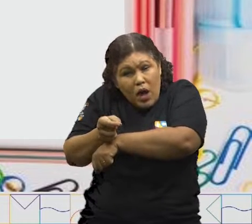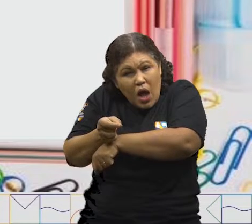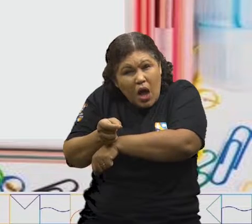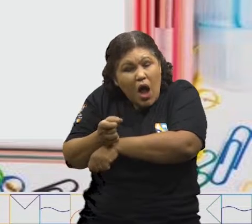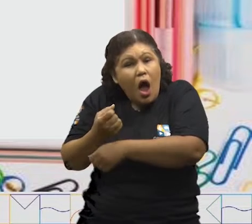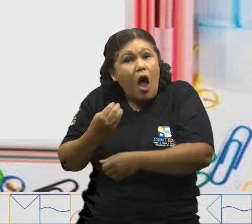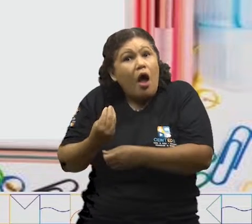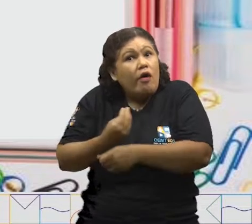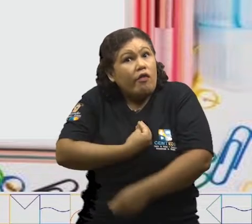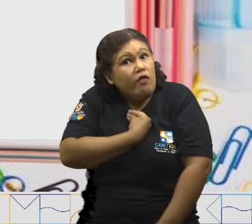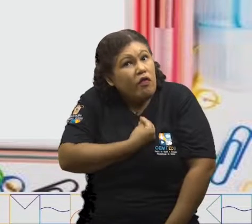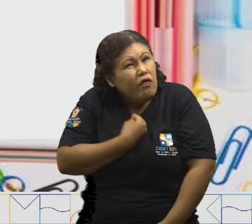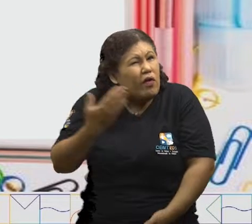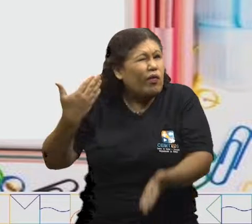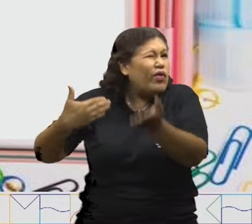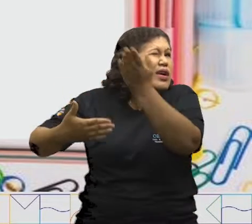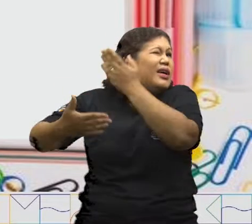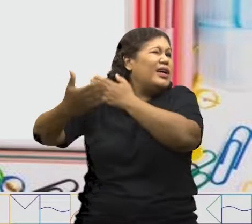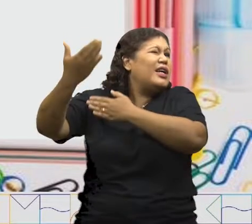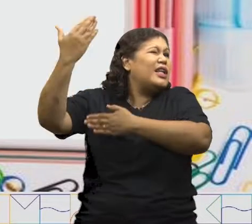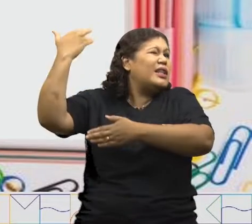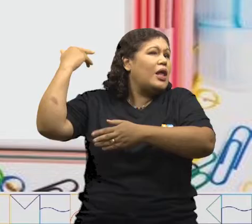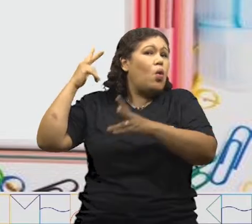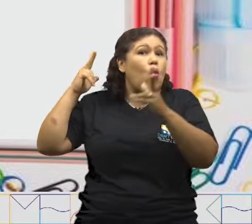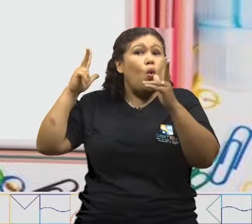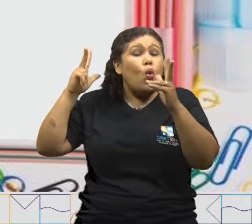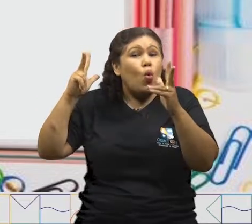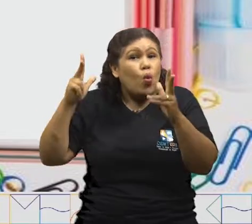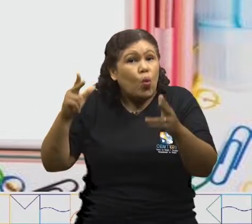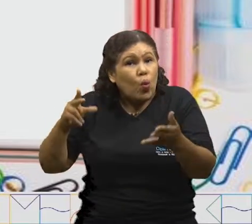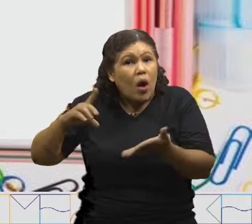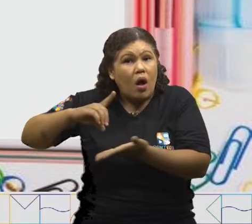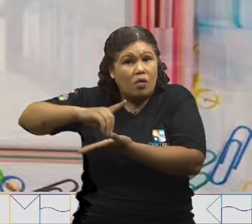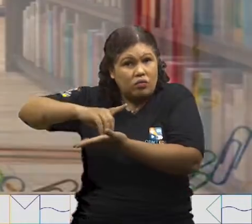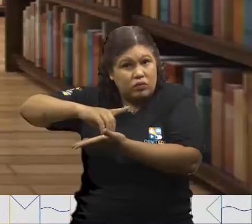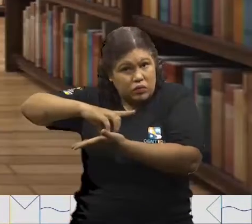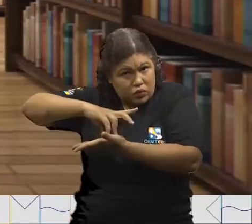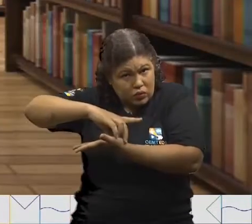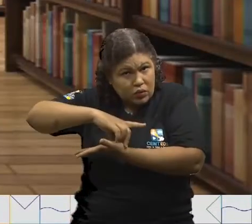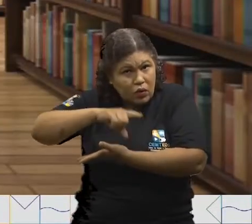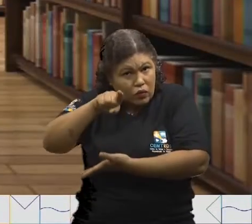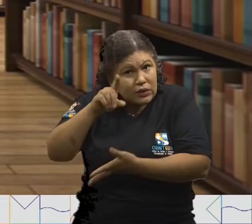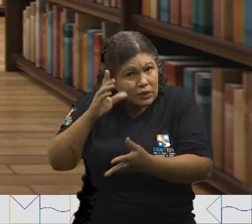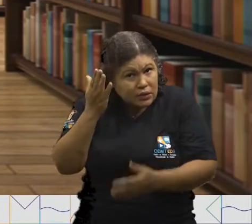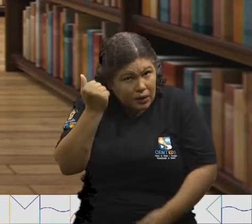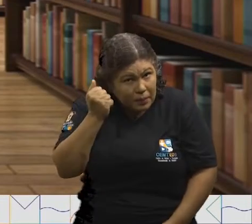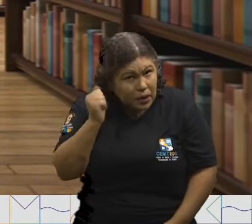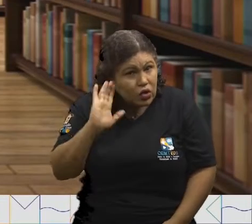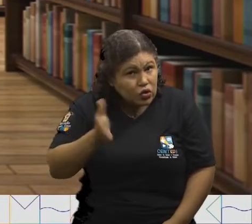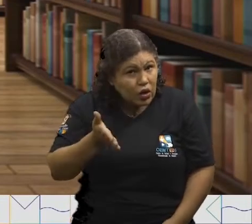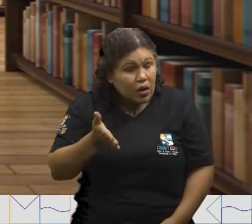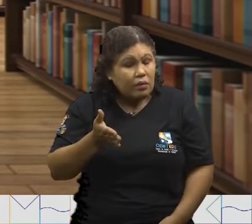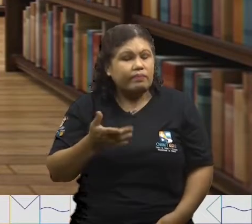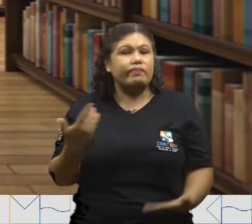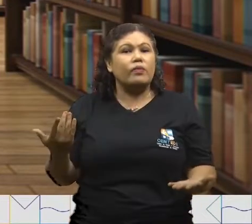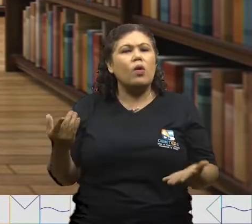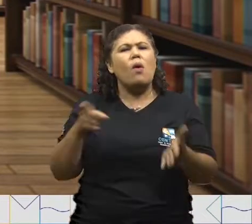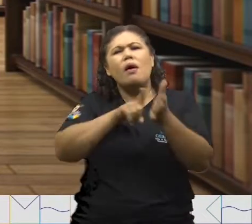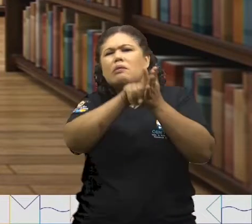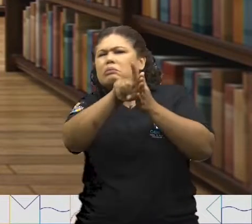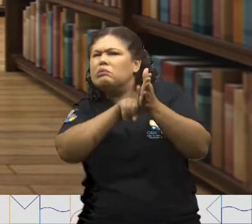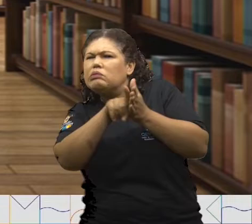tão antigas quanto os dinossauros. Você sabia disso? Um